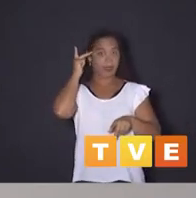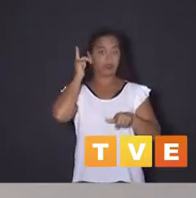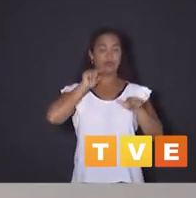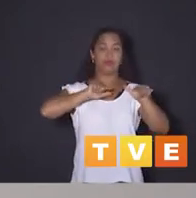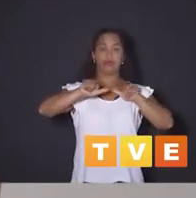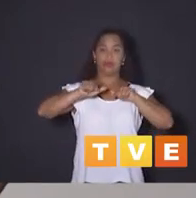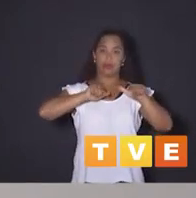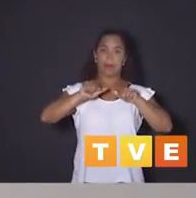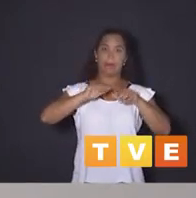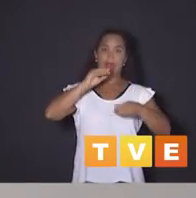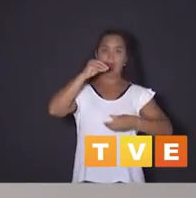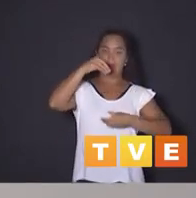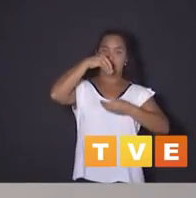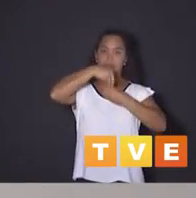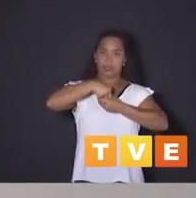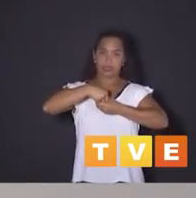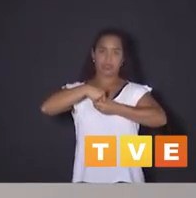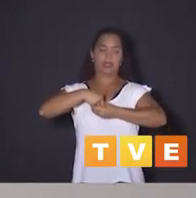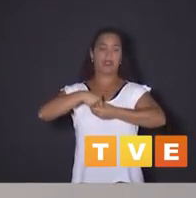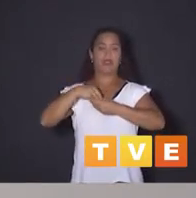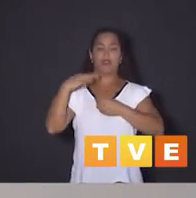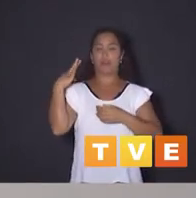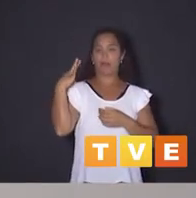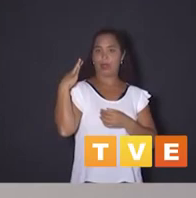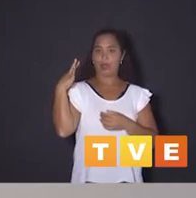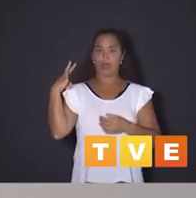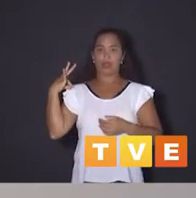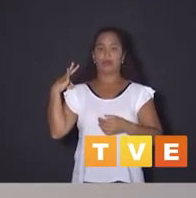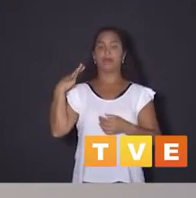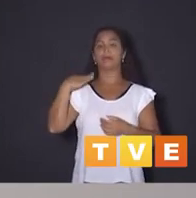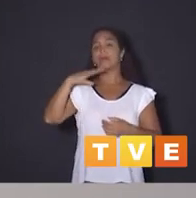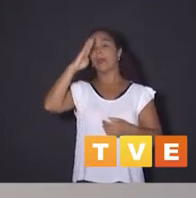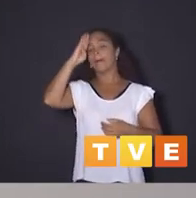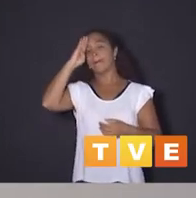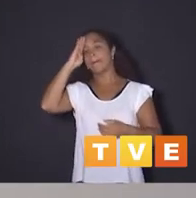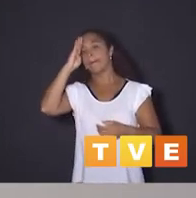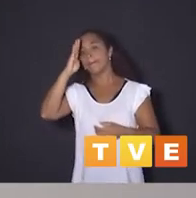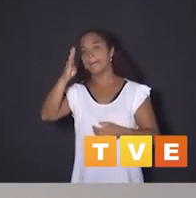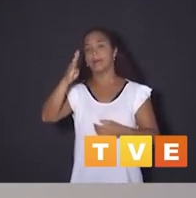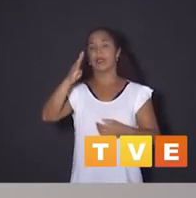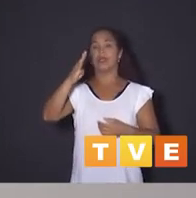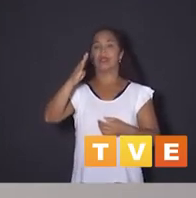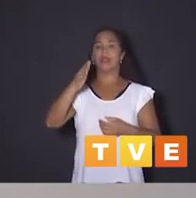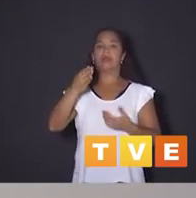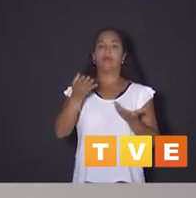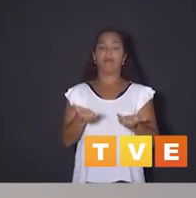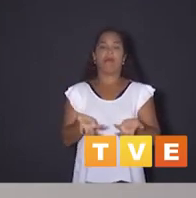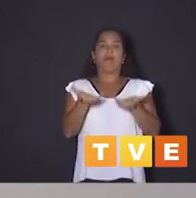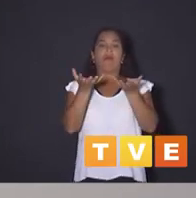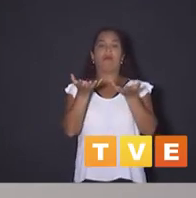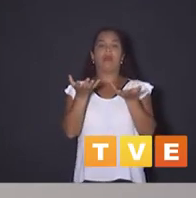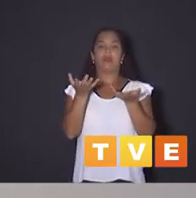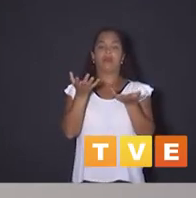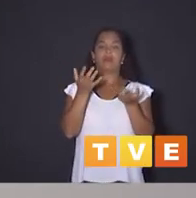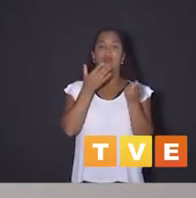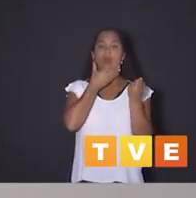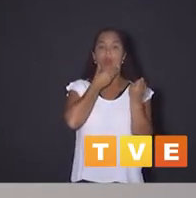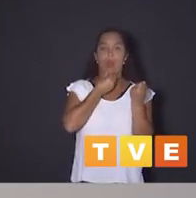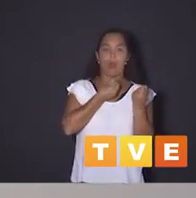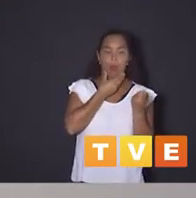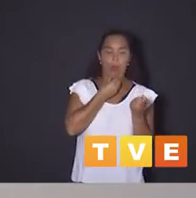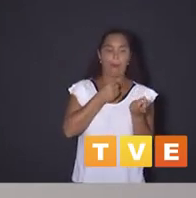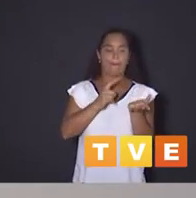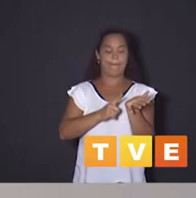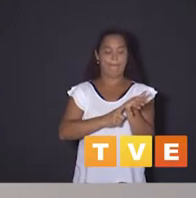no universo de produção de moda quem são os principais protagonistas que são os designers estilistas homens brancos